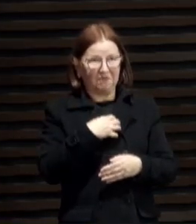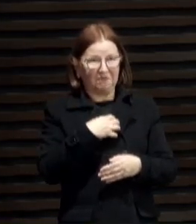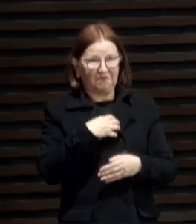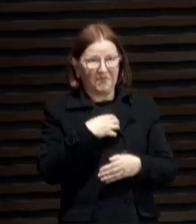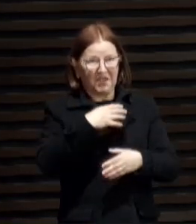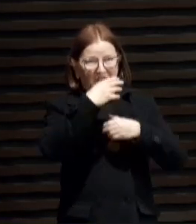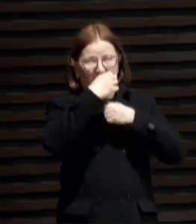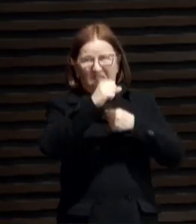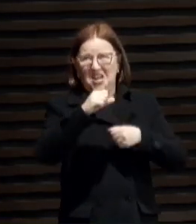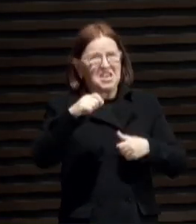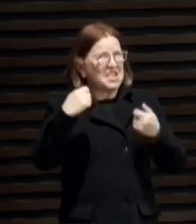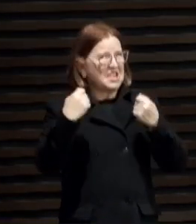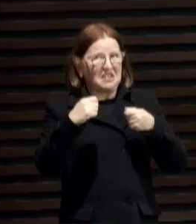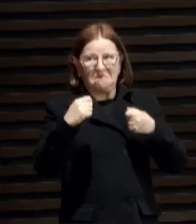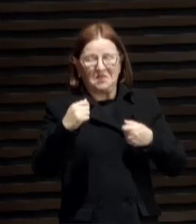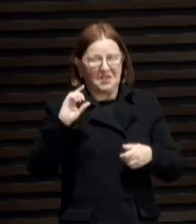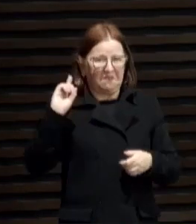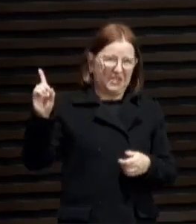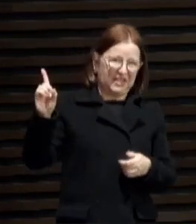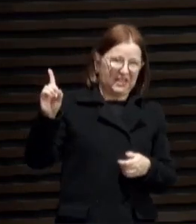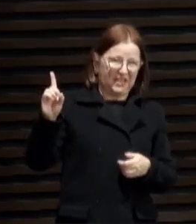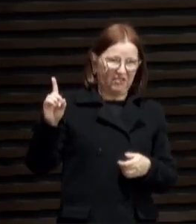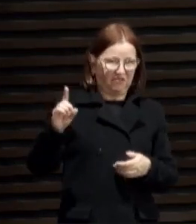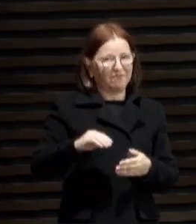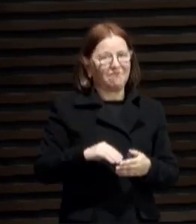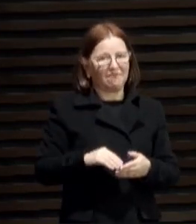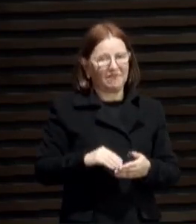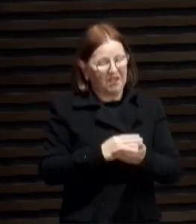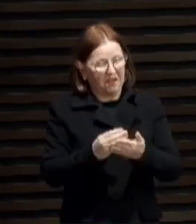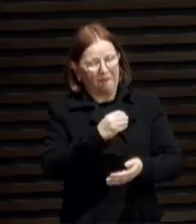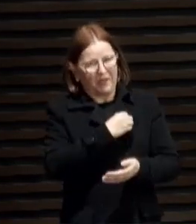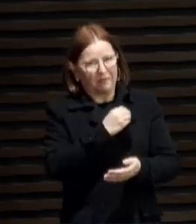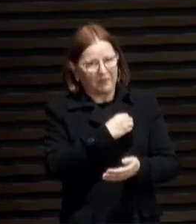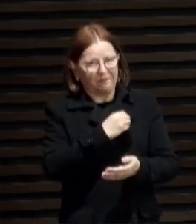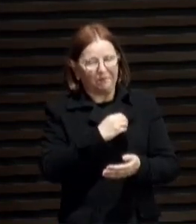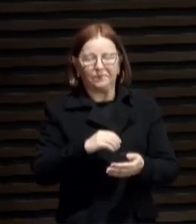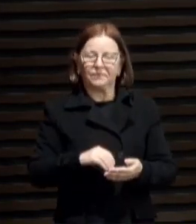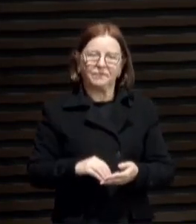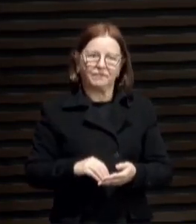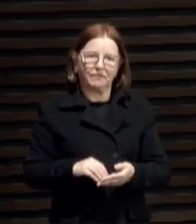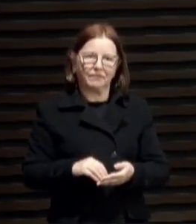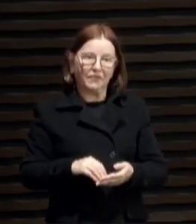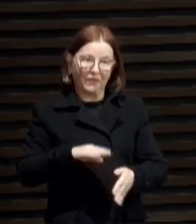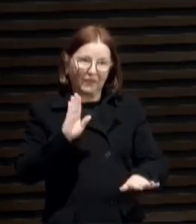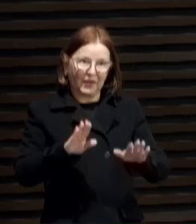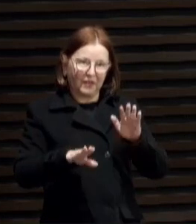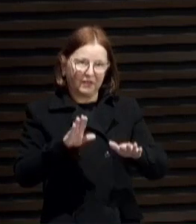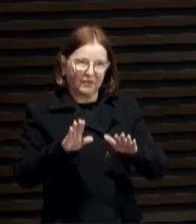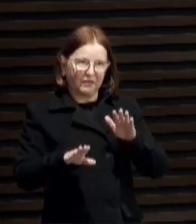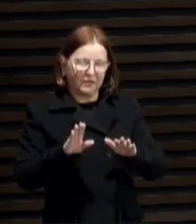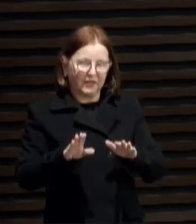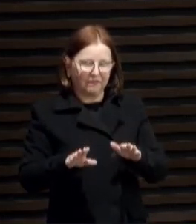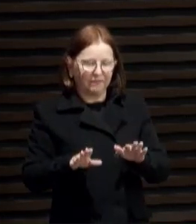quê? Como o pecado no lugar de Deus em nossas vidas. Muitas vezes,